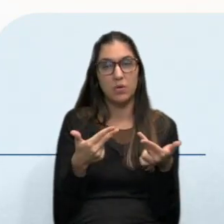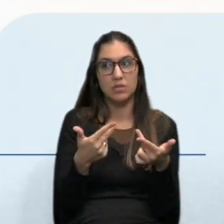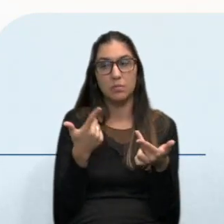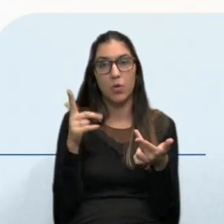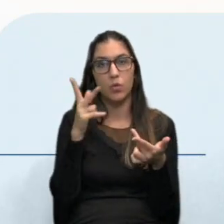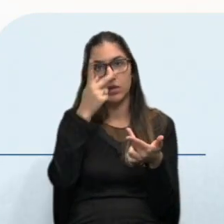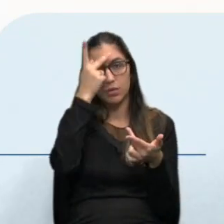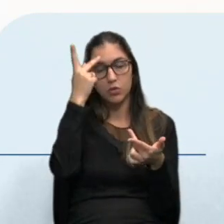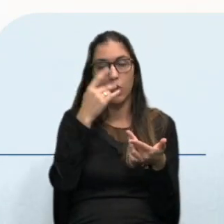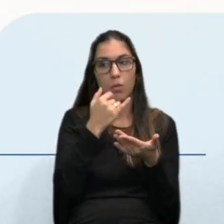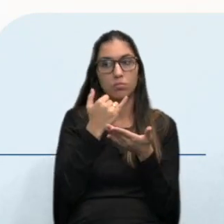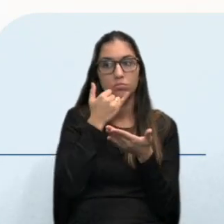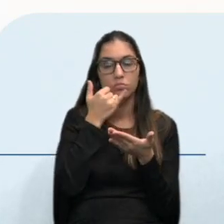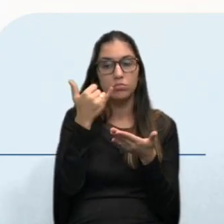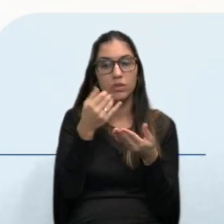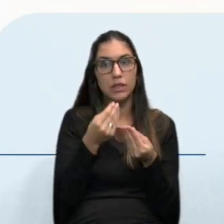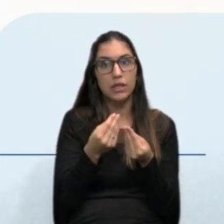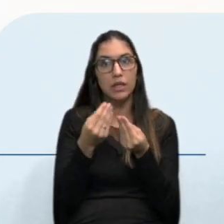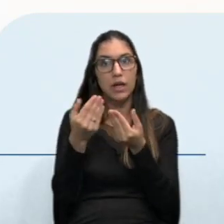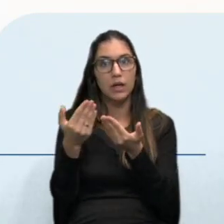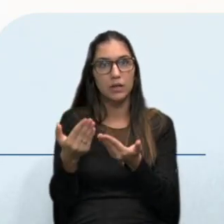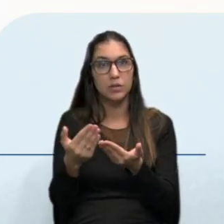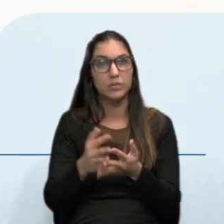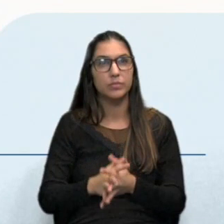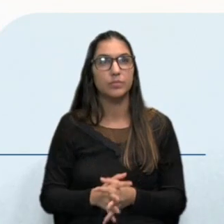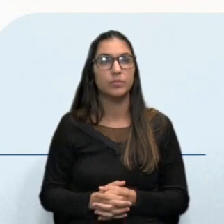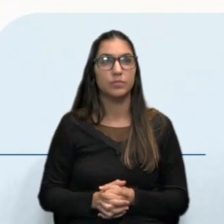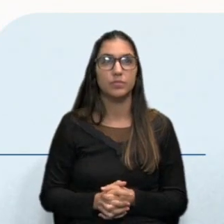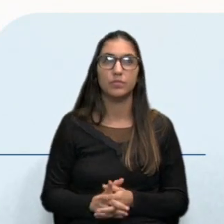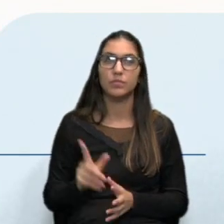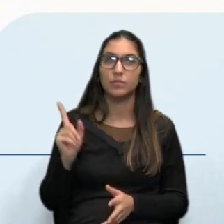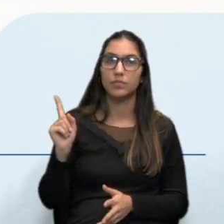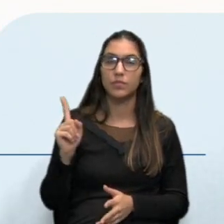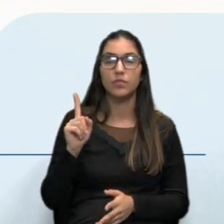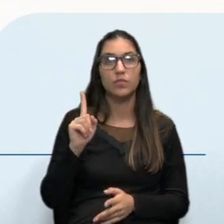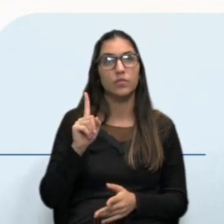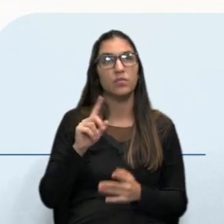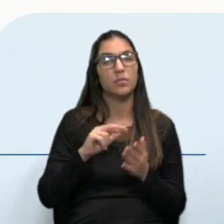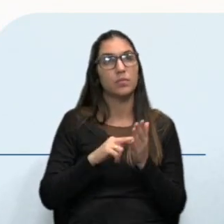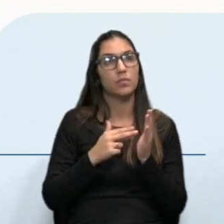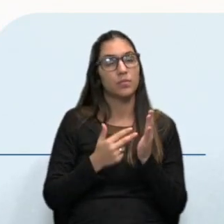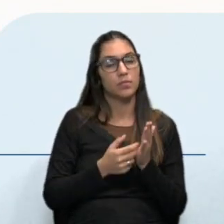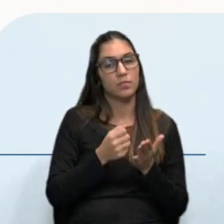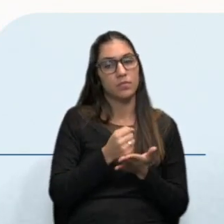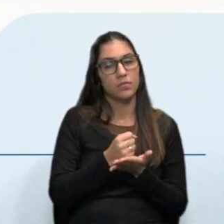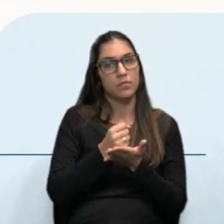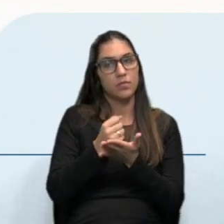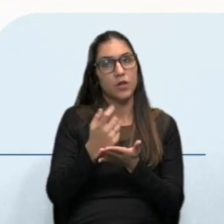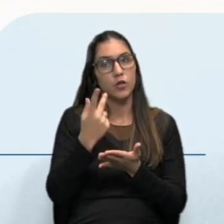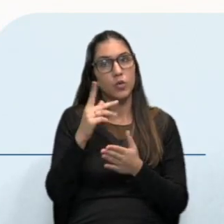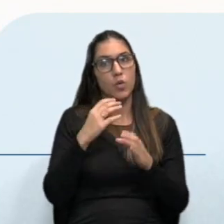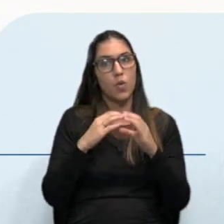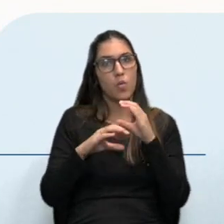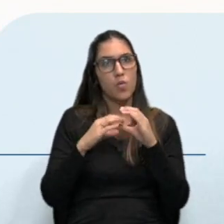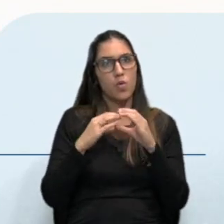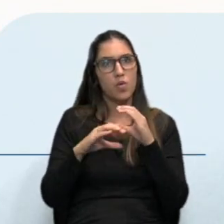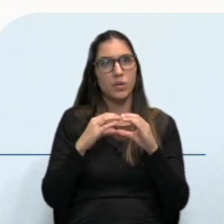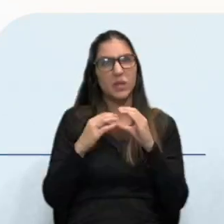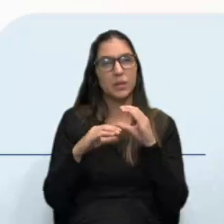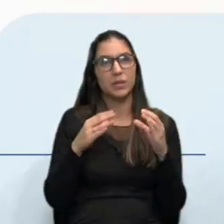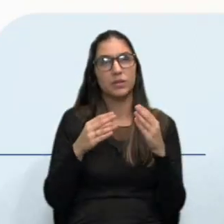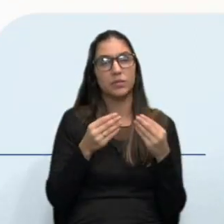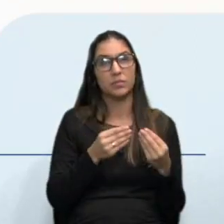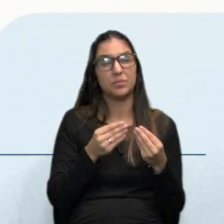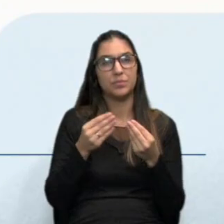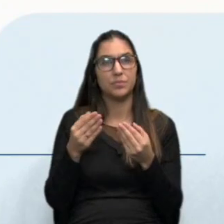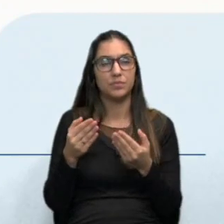outra pessoa ou para outro sistema. Então, você está entregando. Isso aqui significa que você vai entregar a sua comunicação, que estava sendo feita por uma